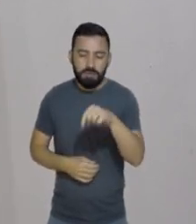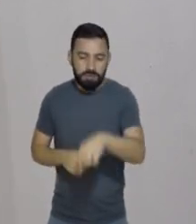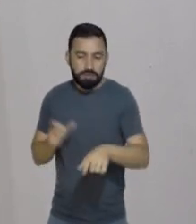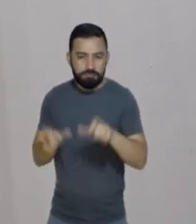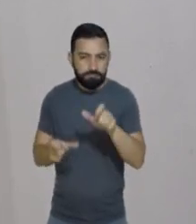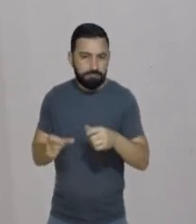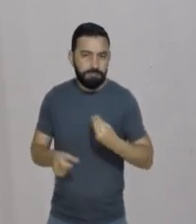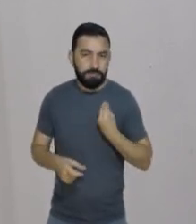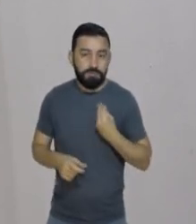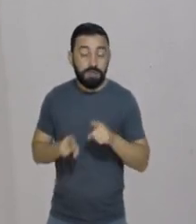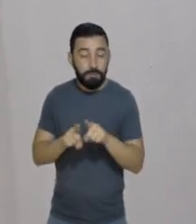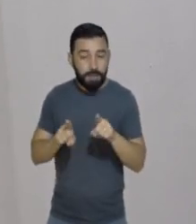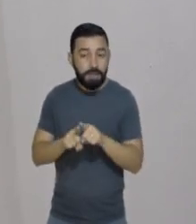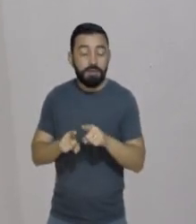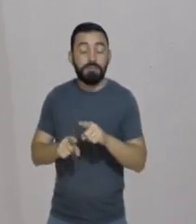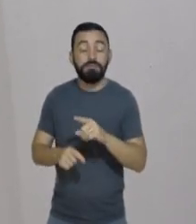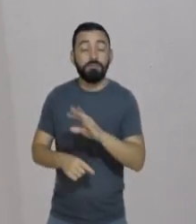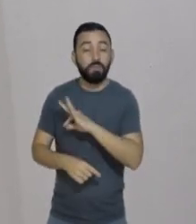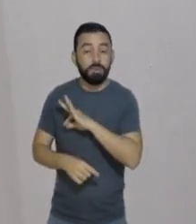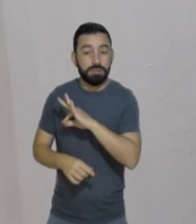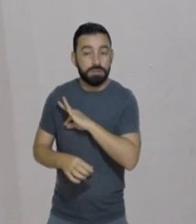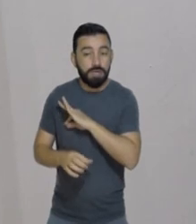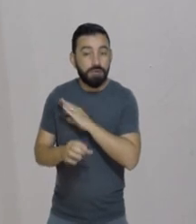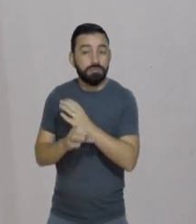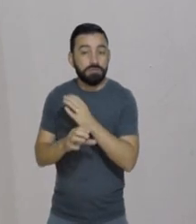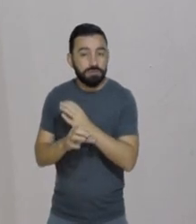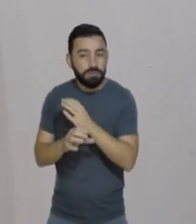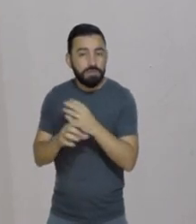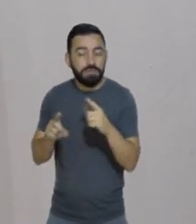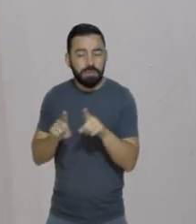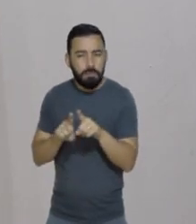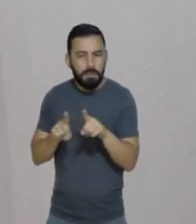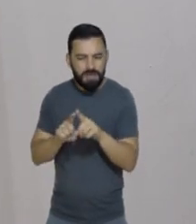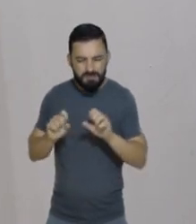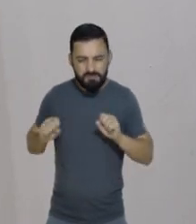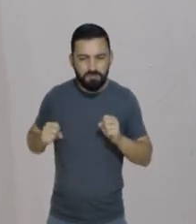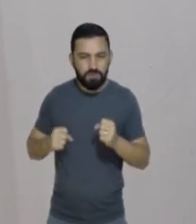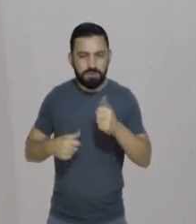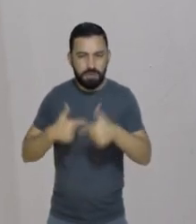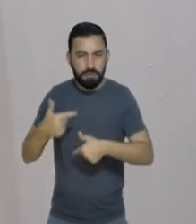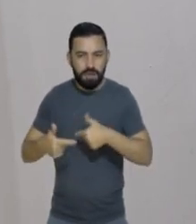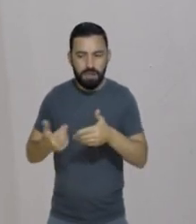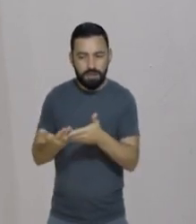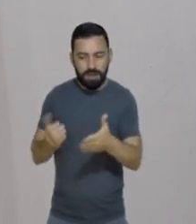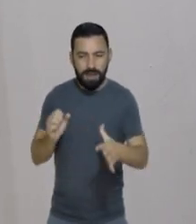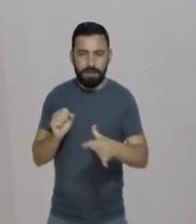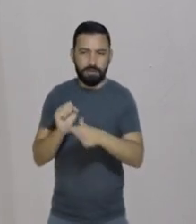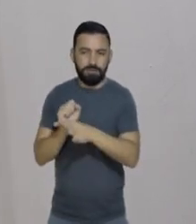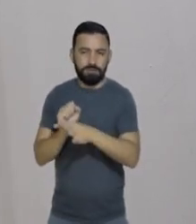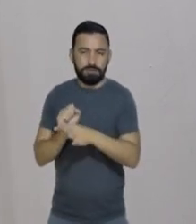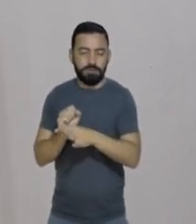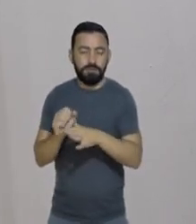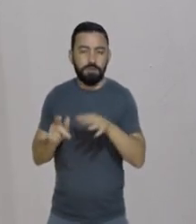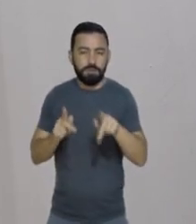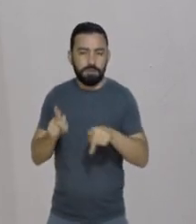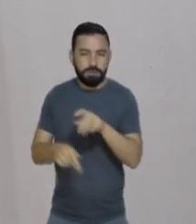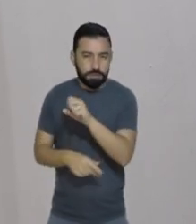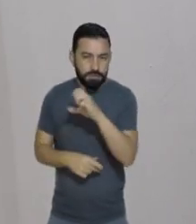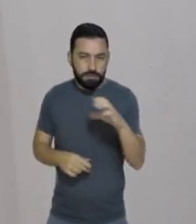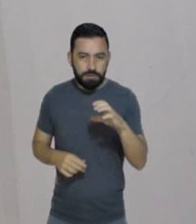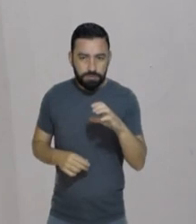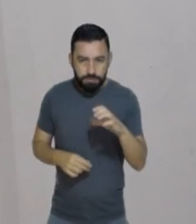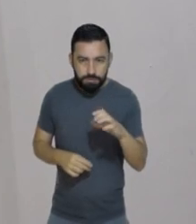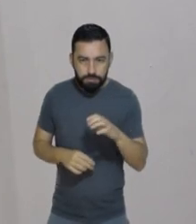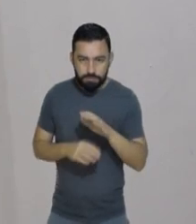policiais civis que atuam com força, com rigidez, garantindo aos catarinenses segurança